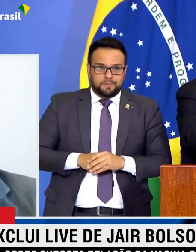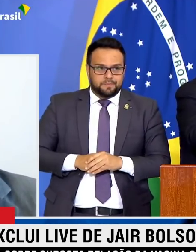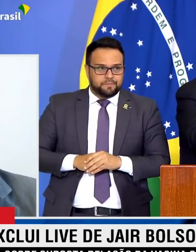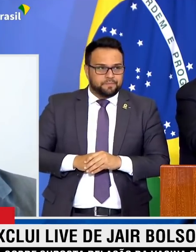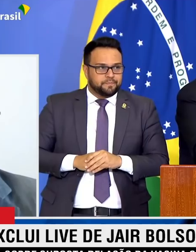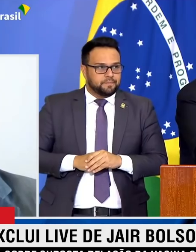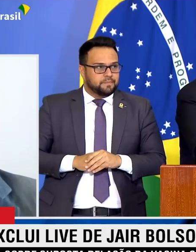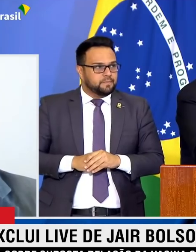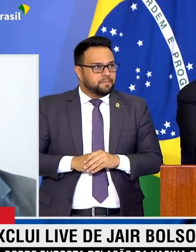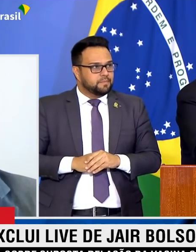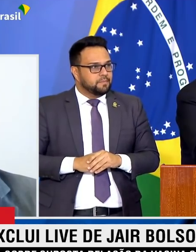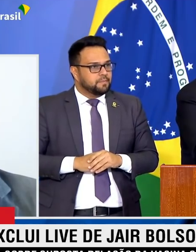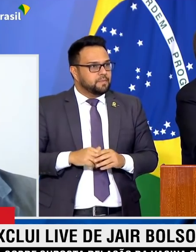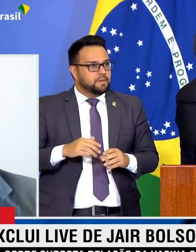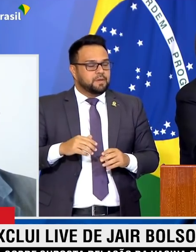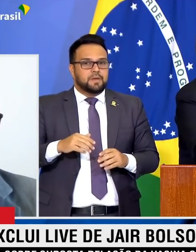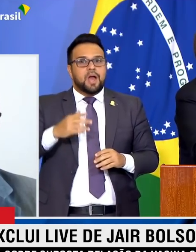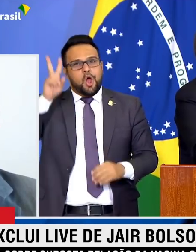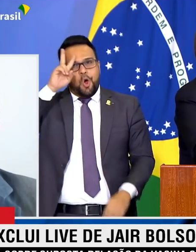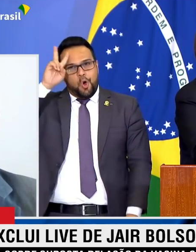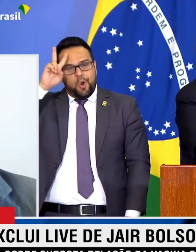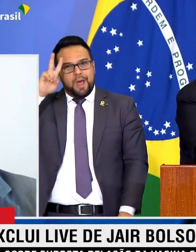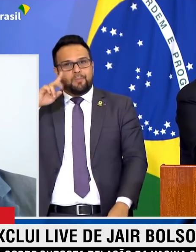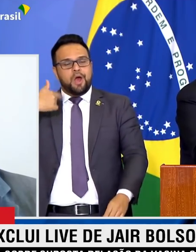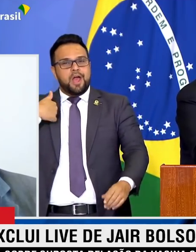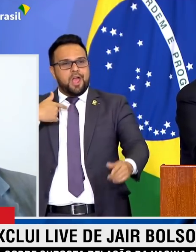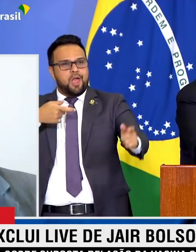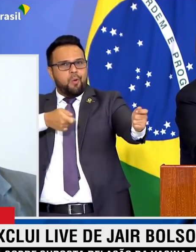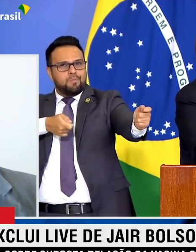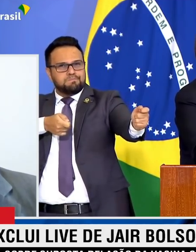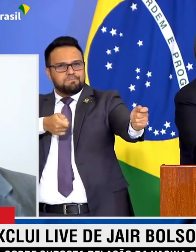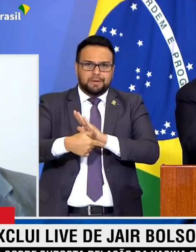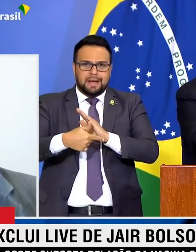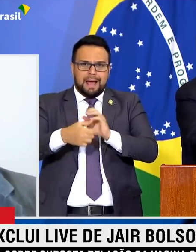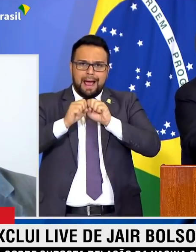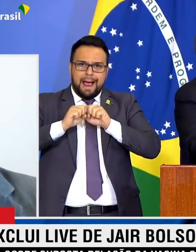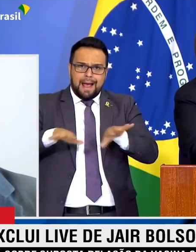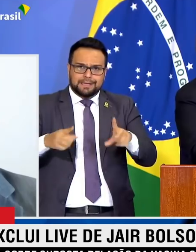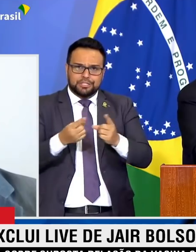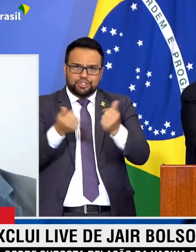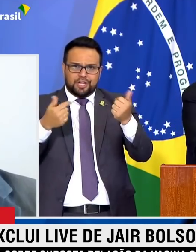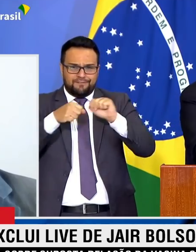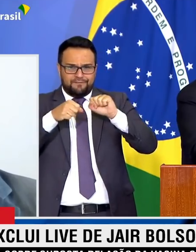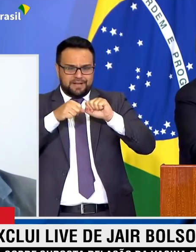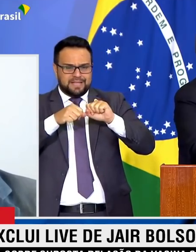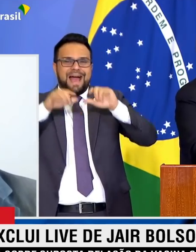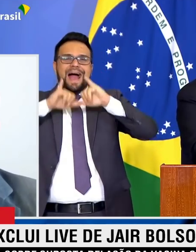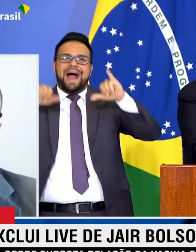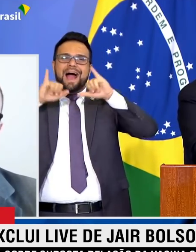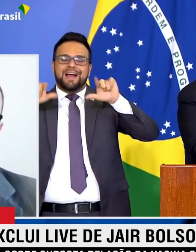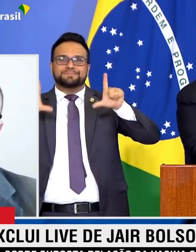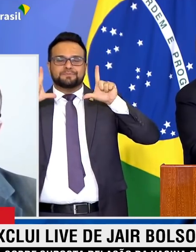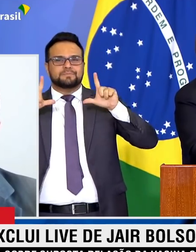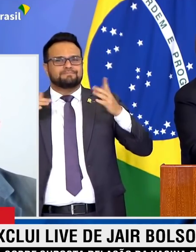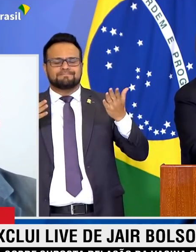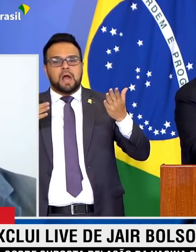complexa no momento em que a pandemia da se nós é de melhora né todos os números aí da pandemia são